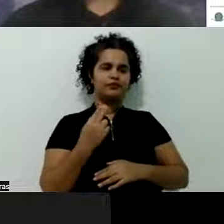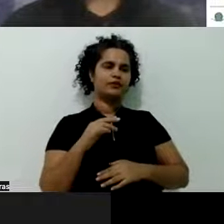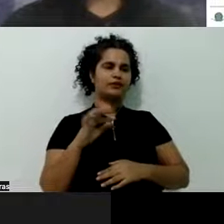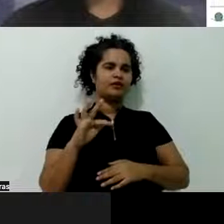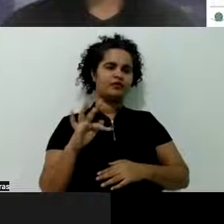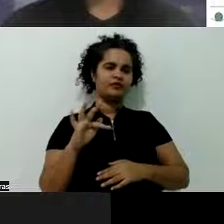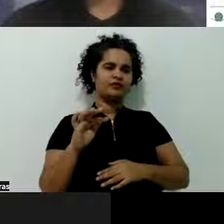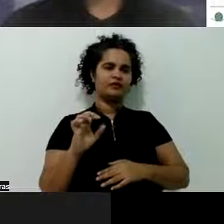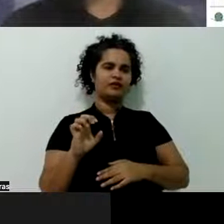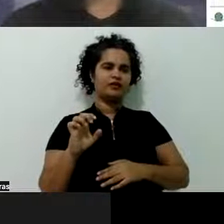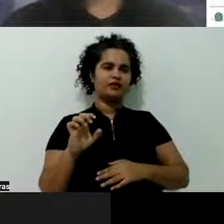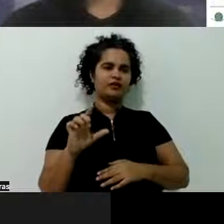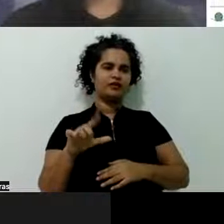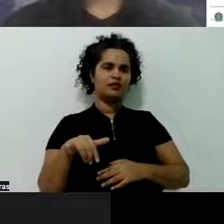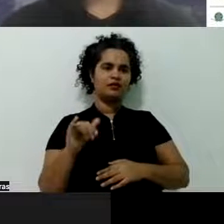arquiteto urbanista,